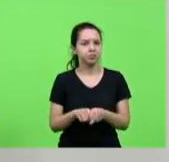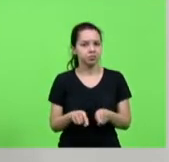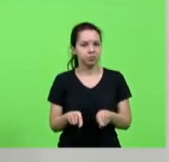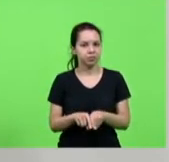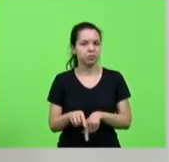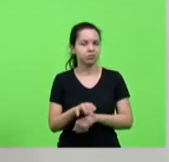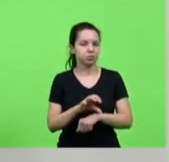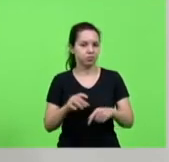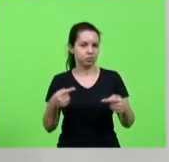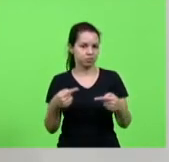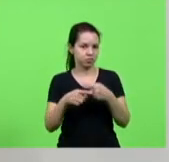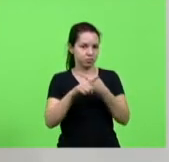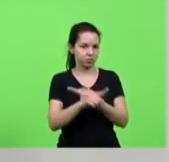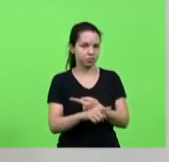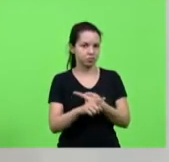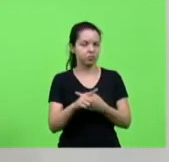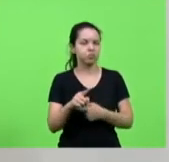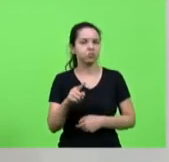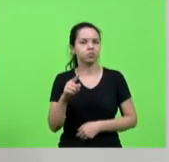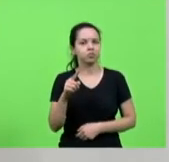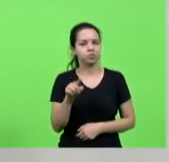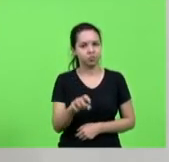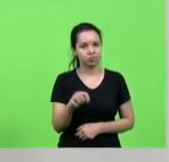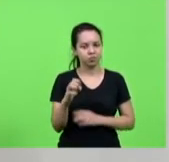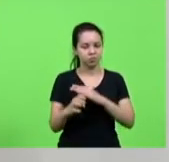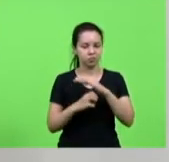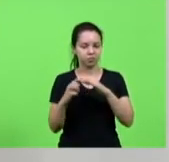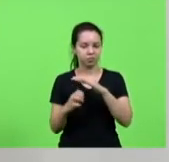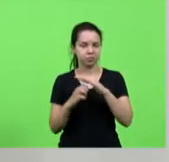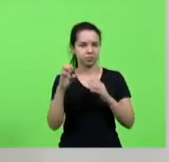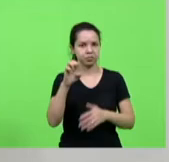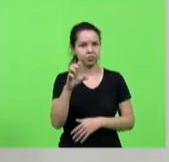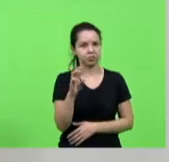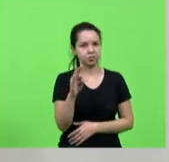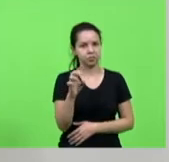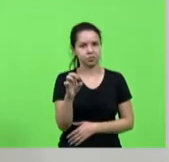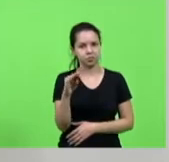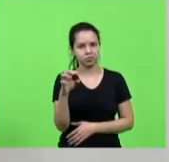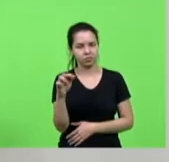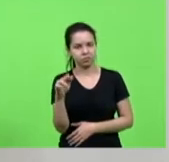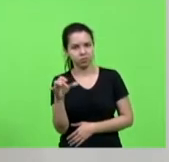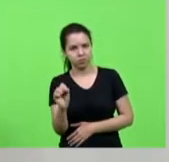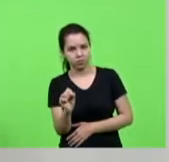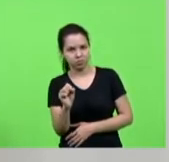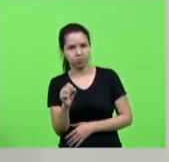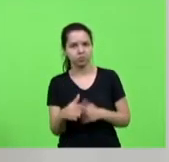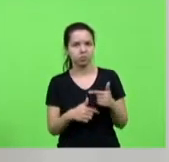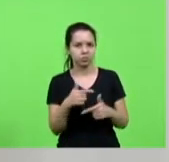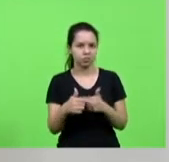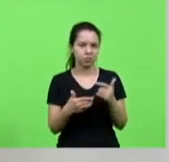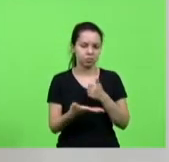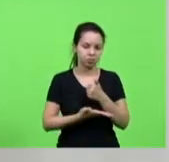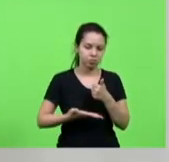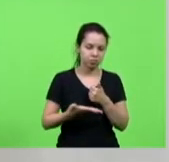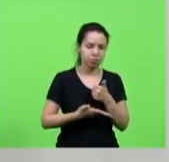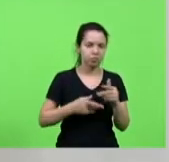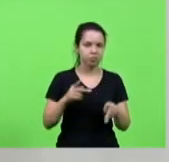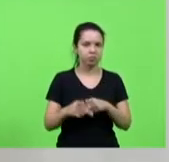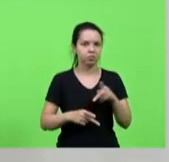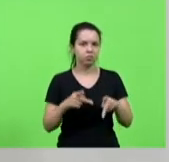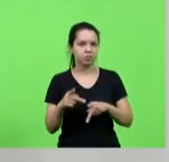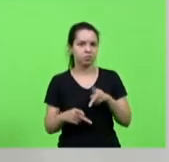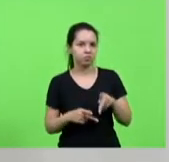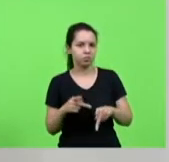inconstitucionalidade de a Eletrobras prestar serviços básicos diretamente à população depois de